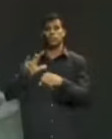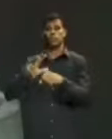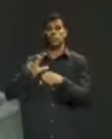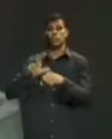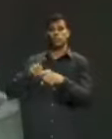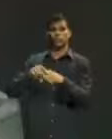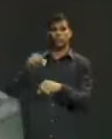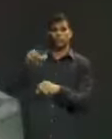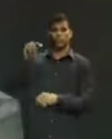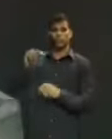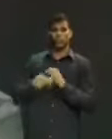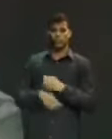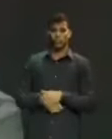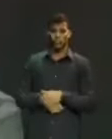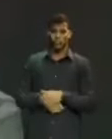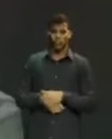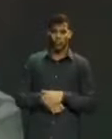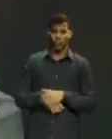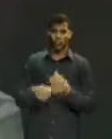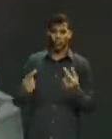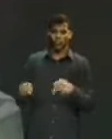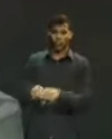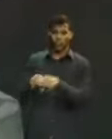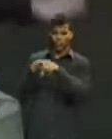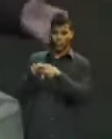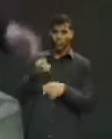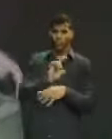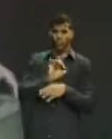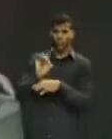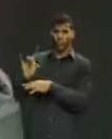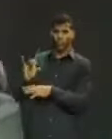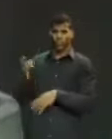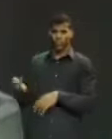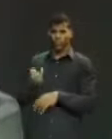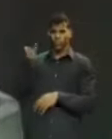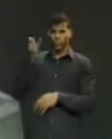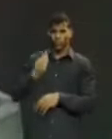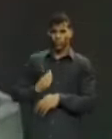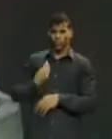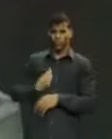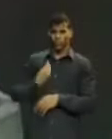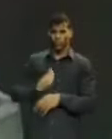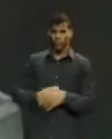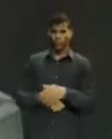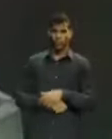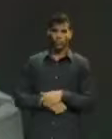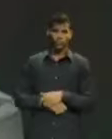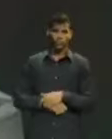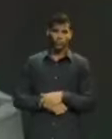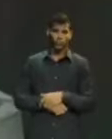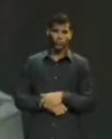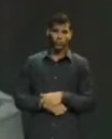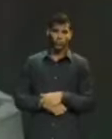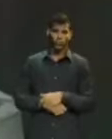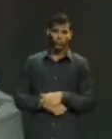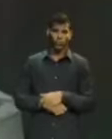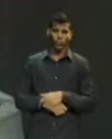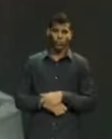Importa, fundamental para dar sequência e mobilização a esse